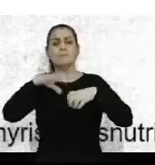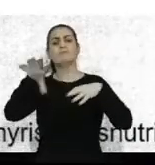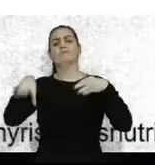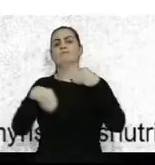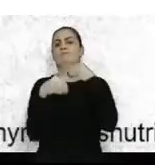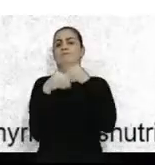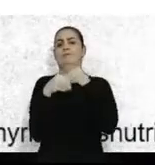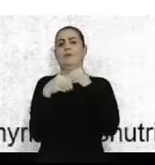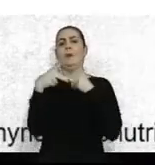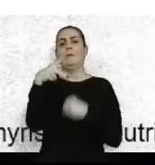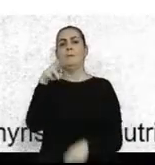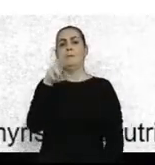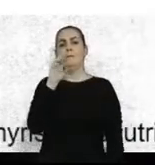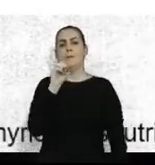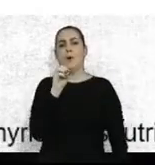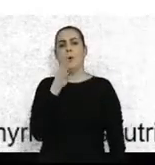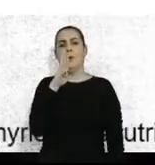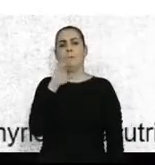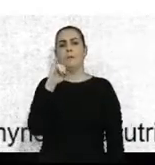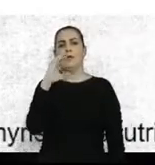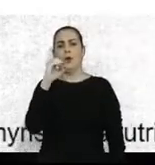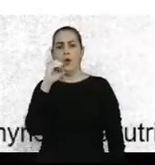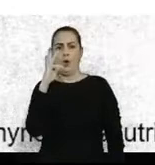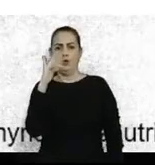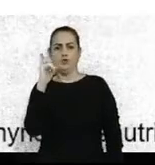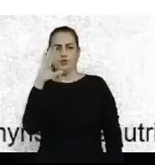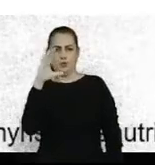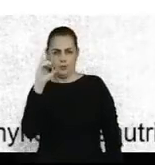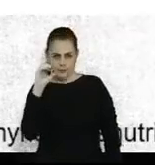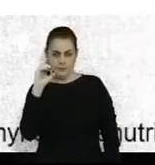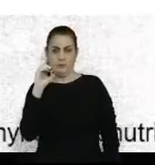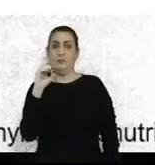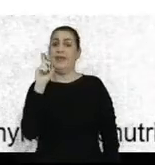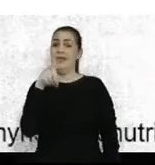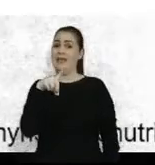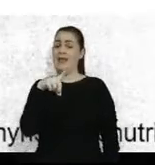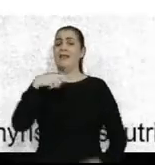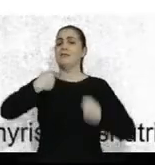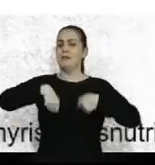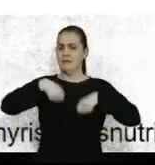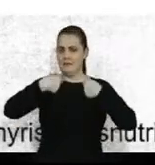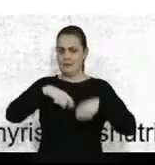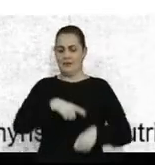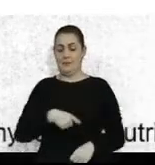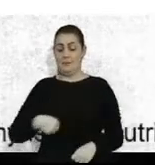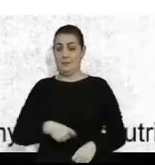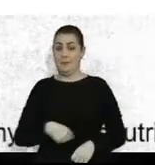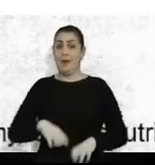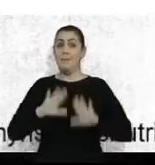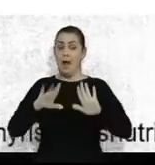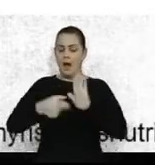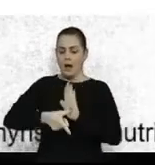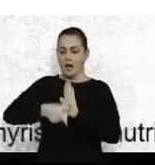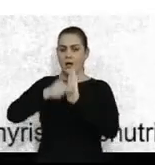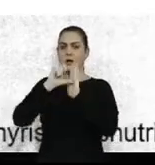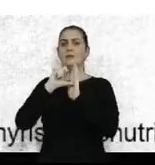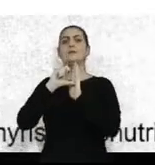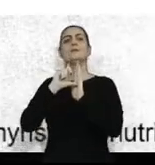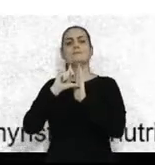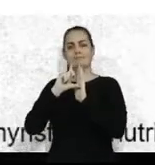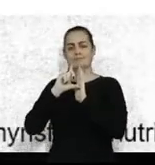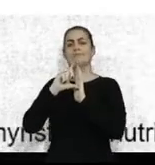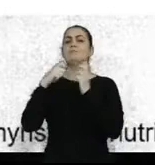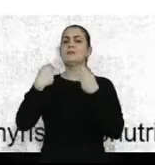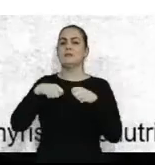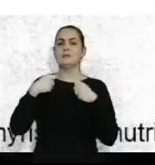intestino. Mas, antes da gente pensar em suplementar probiótico, a gente tem que pensar que a gente tem que alimentar nossas bactérias, né? Então, que são